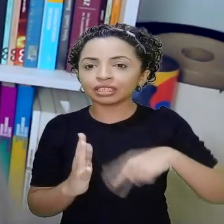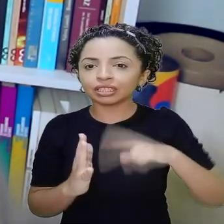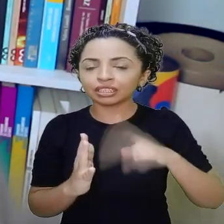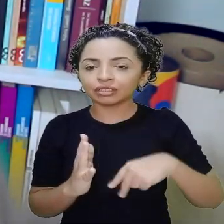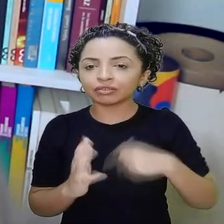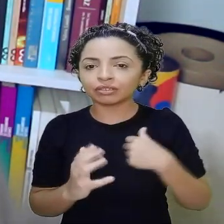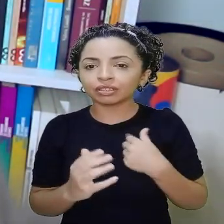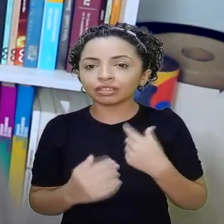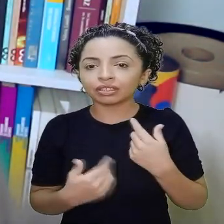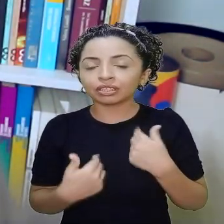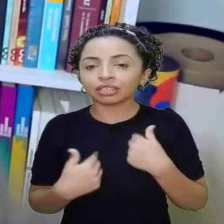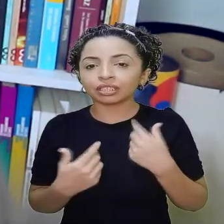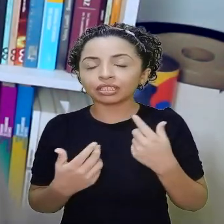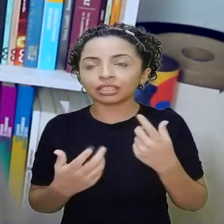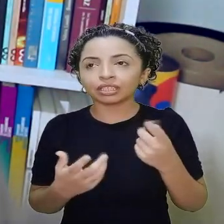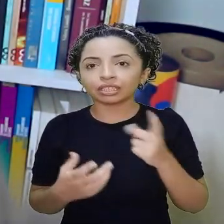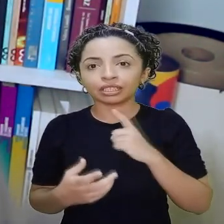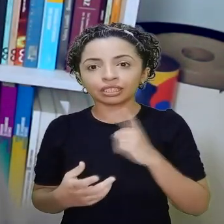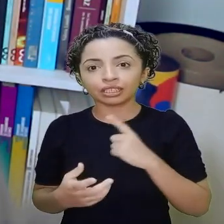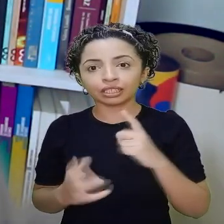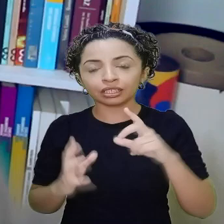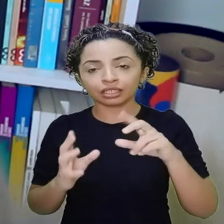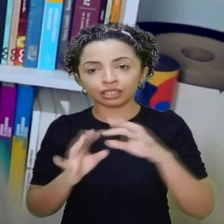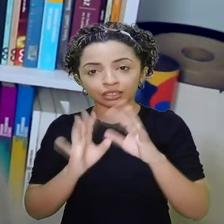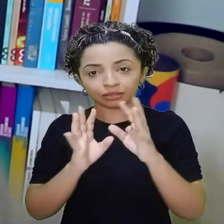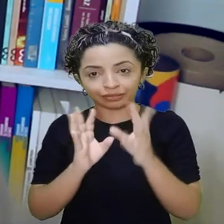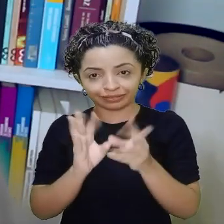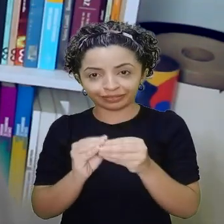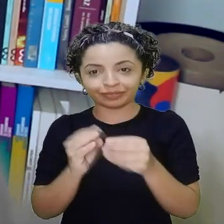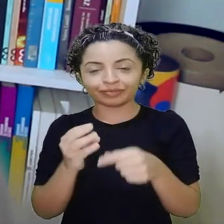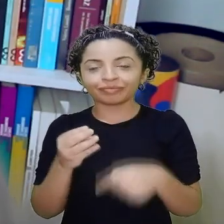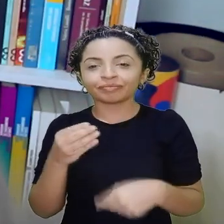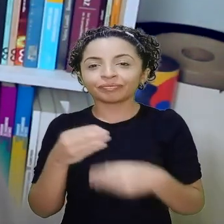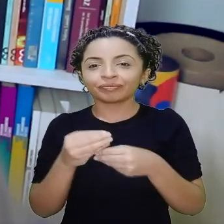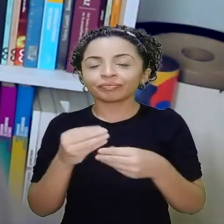em breve. E por fim, de livros que eu li,